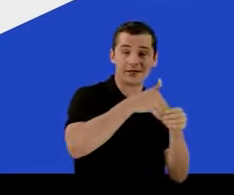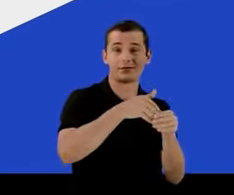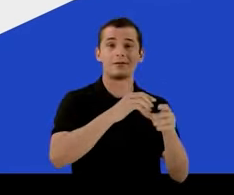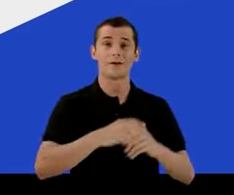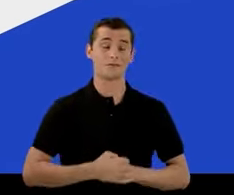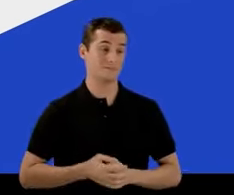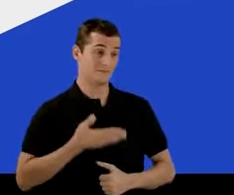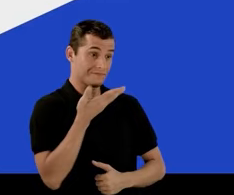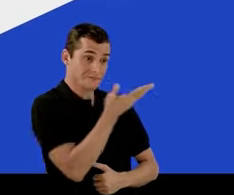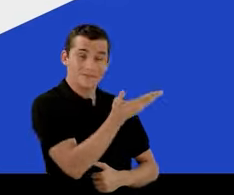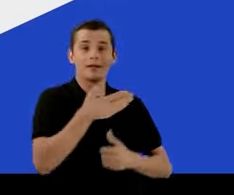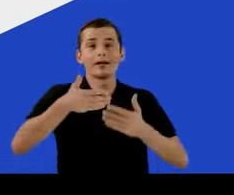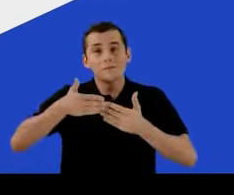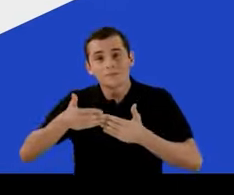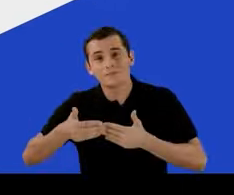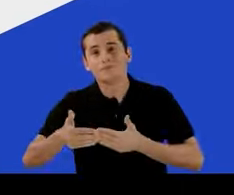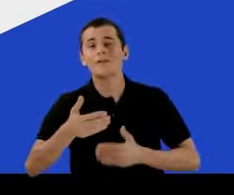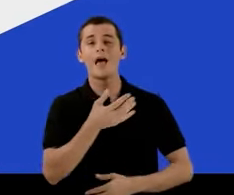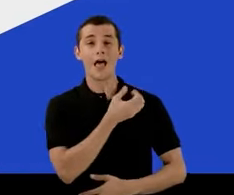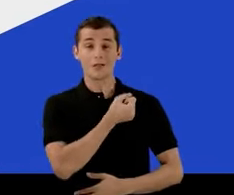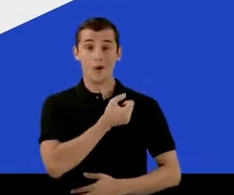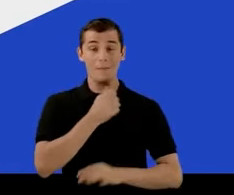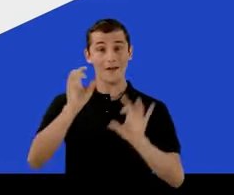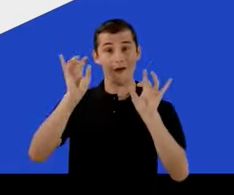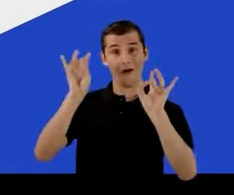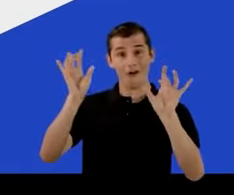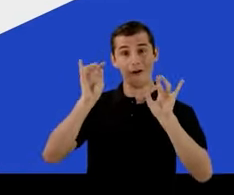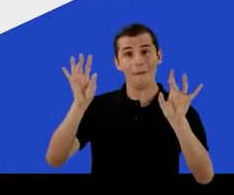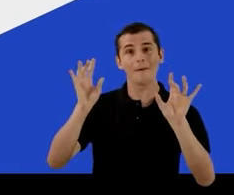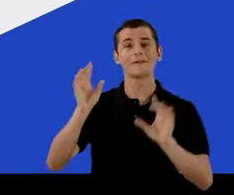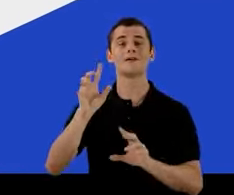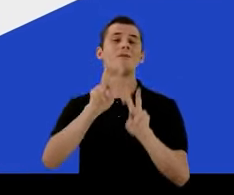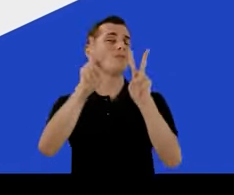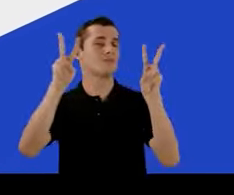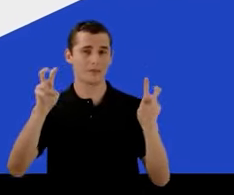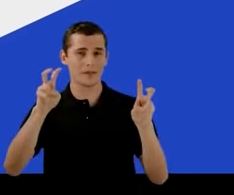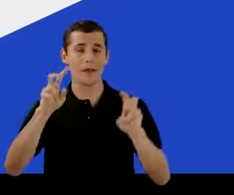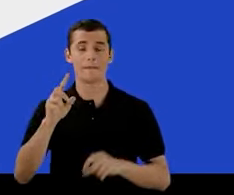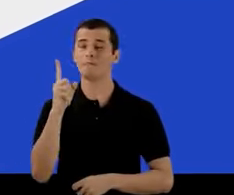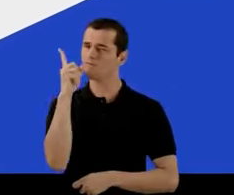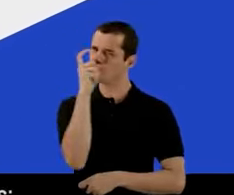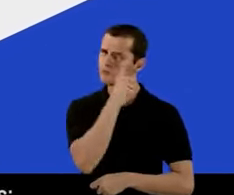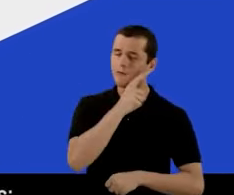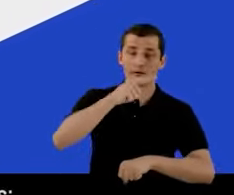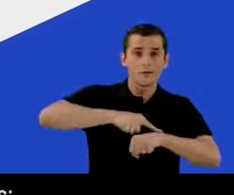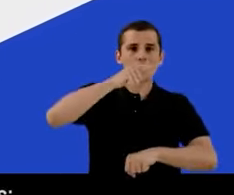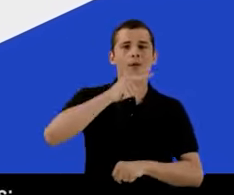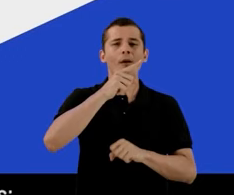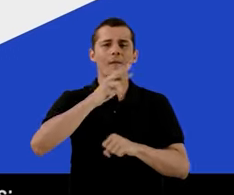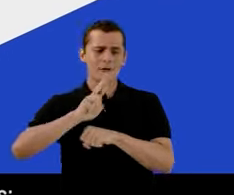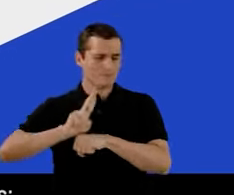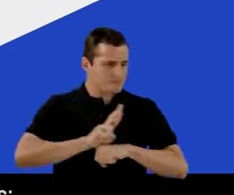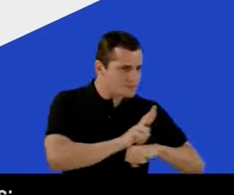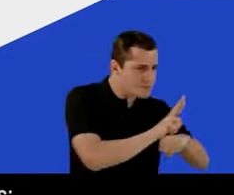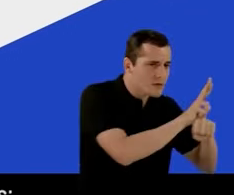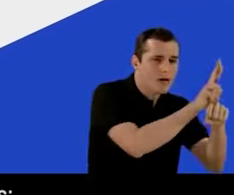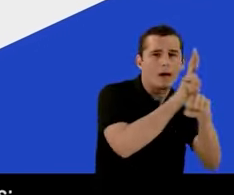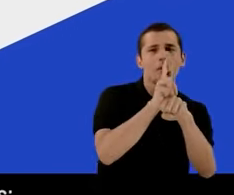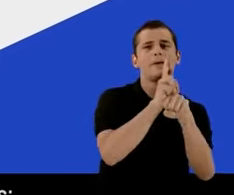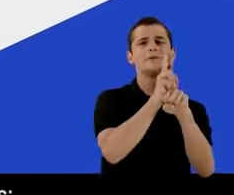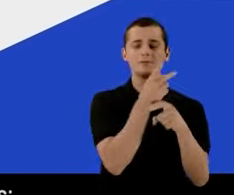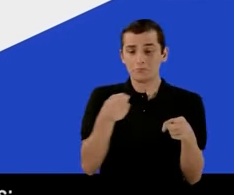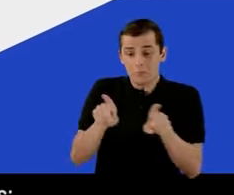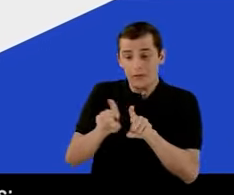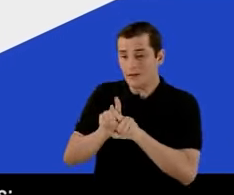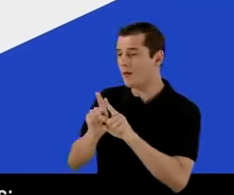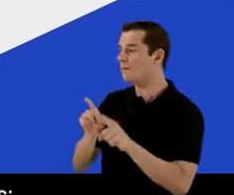especial da resenha eleitoral esse número especial terá como tema crise de representatividade